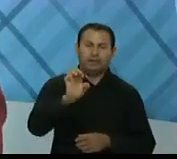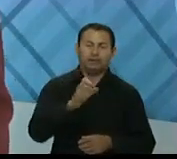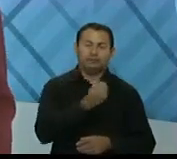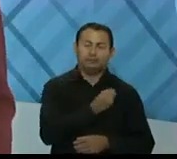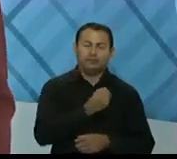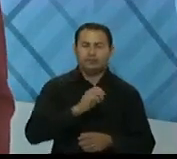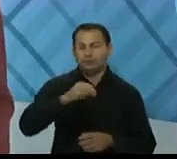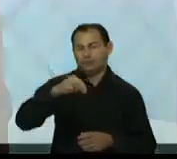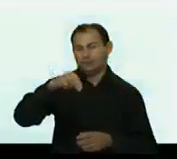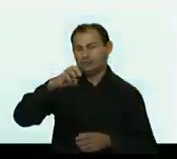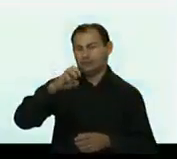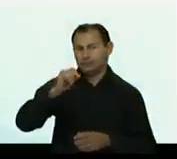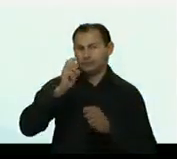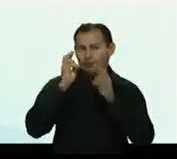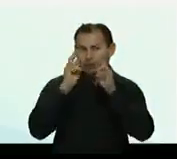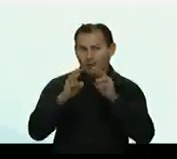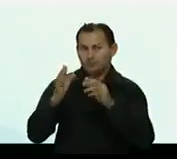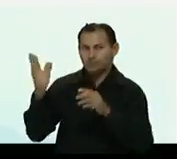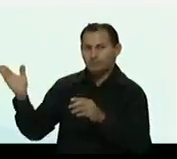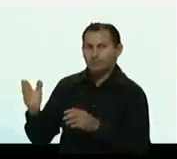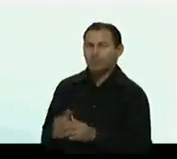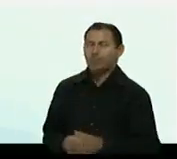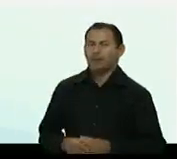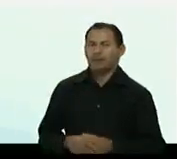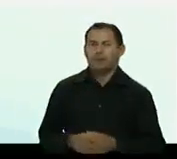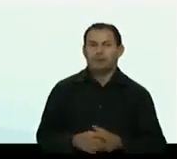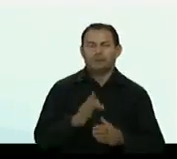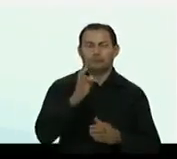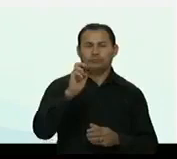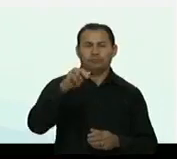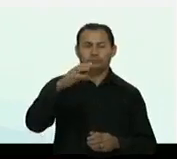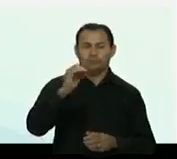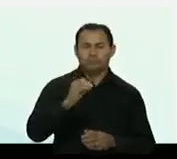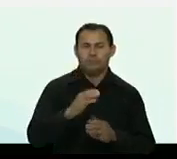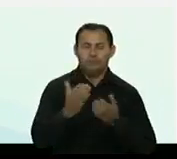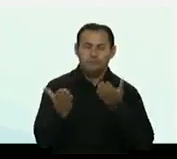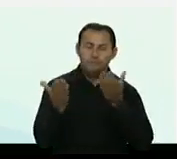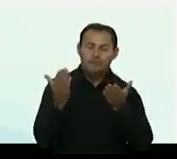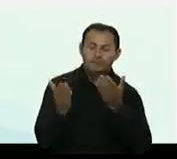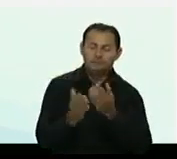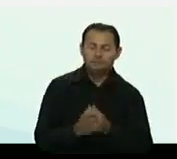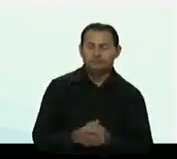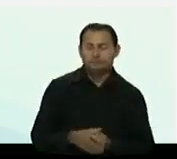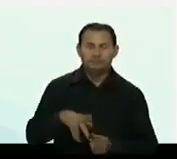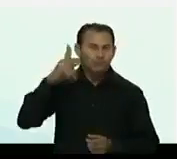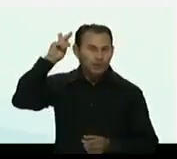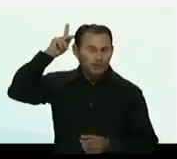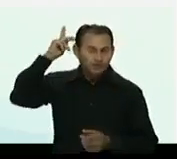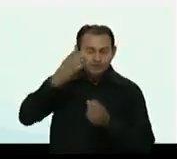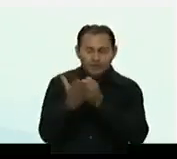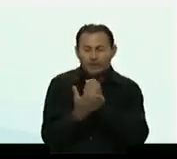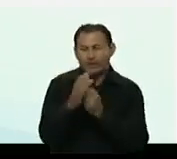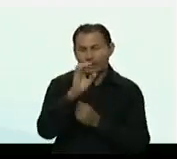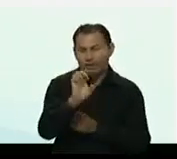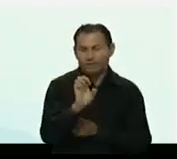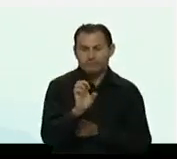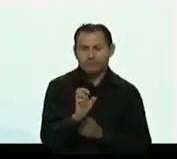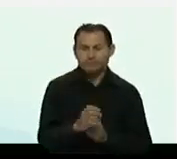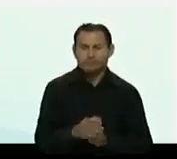número de Neper. Acompanhe. Então, a função exponencial com base e. Essa